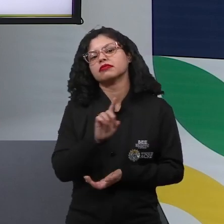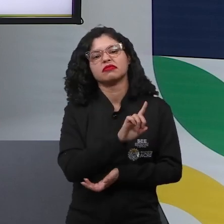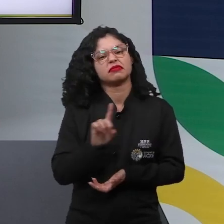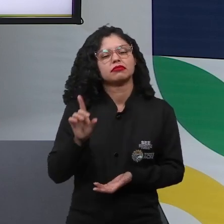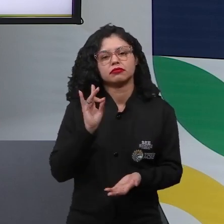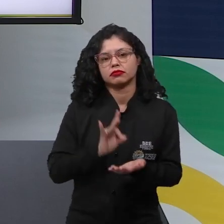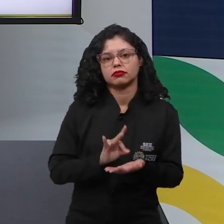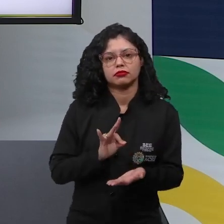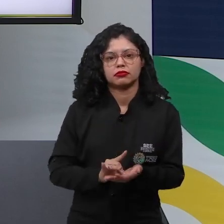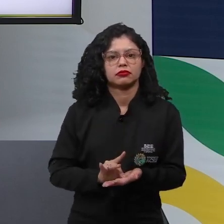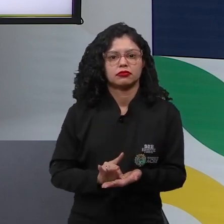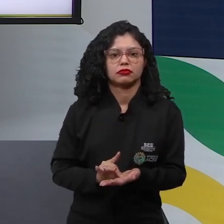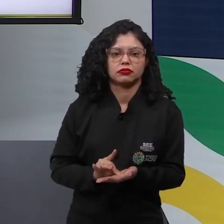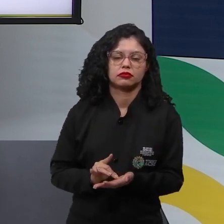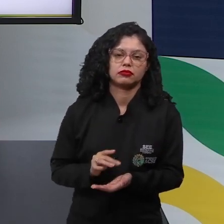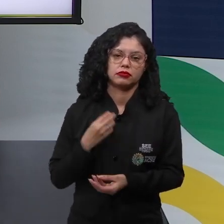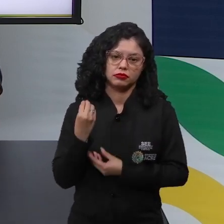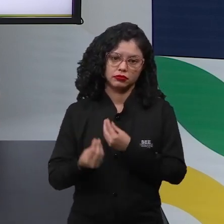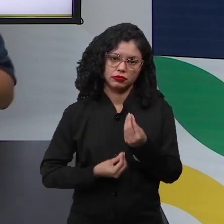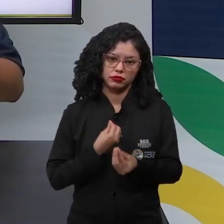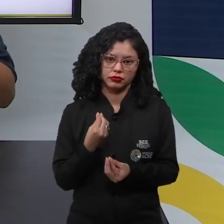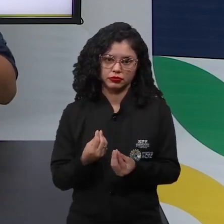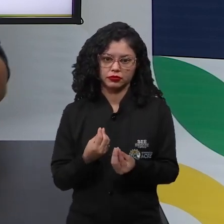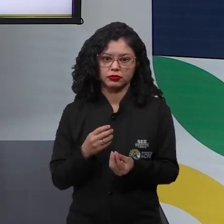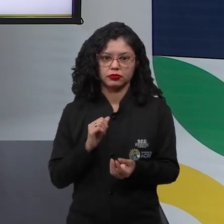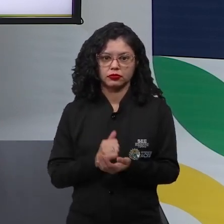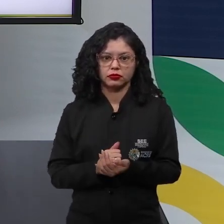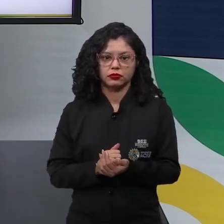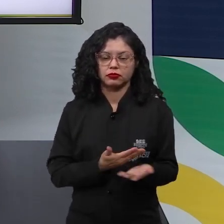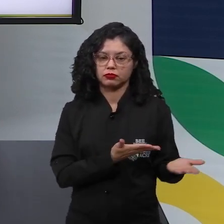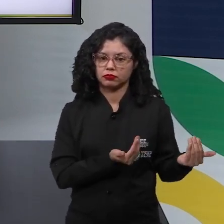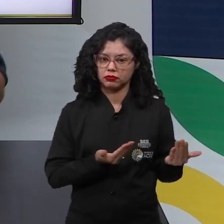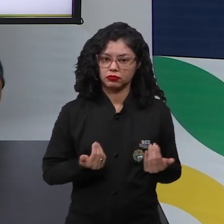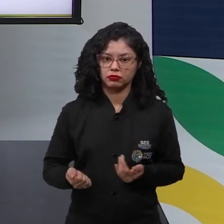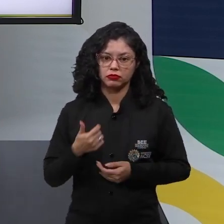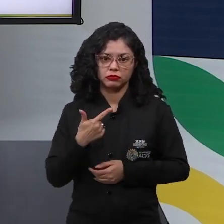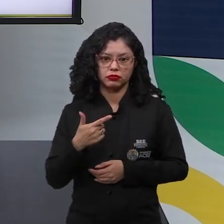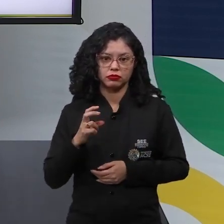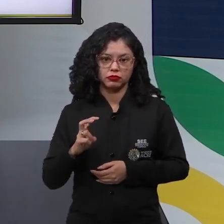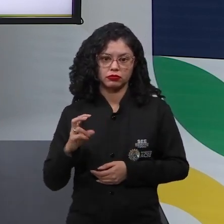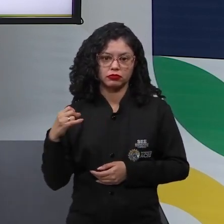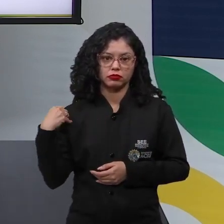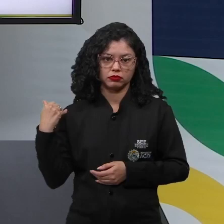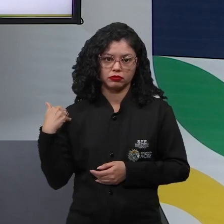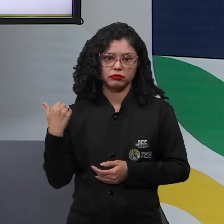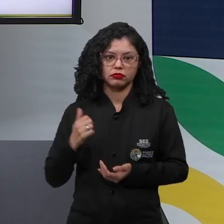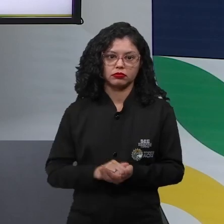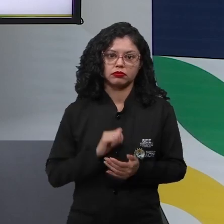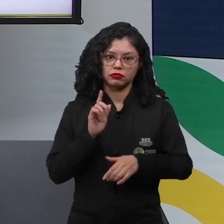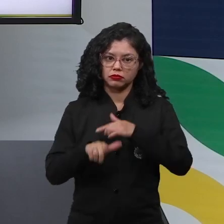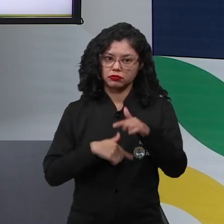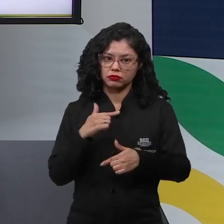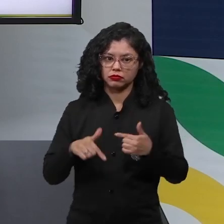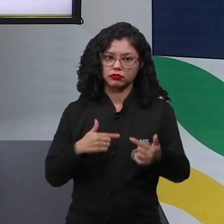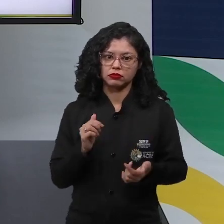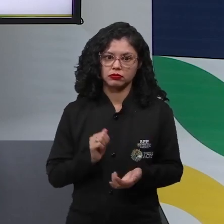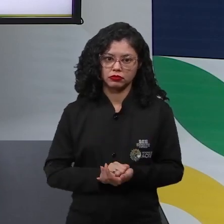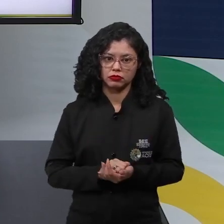na verdade não. Ele, como eu falei, era um jovem de 25 anos que trabalhava